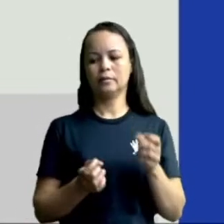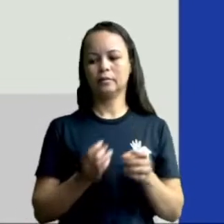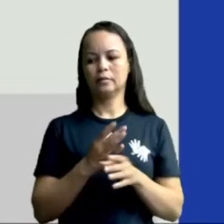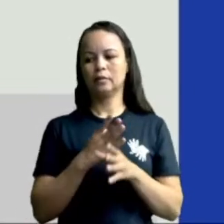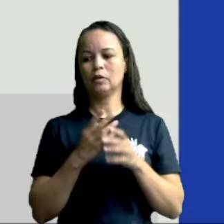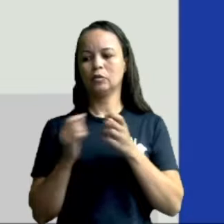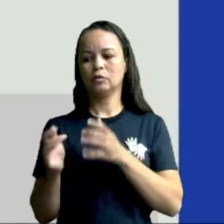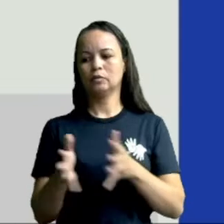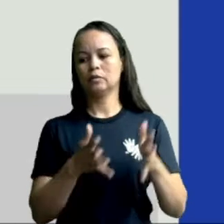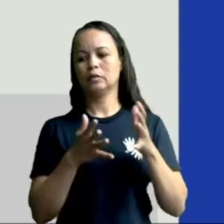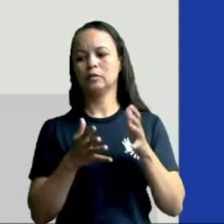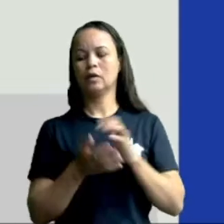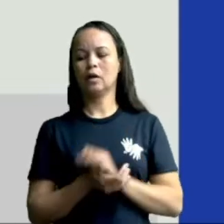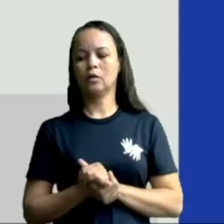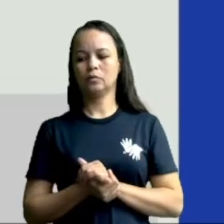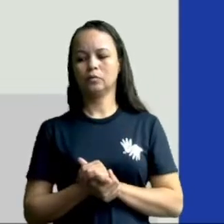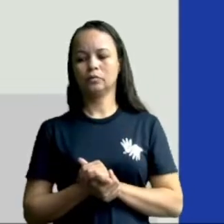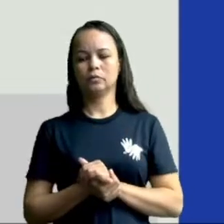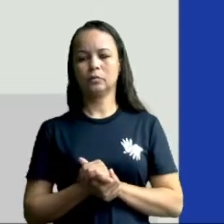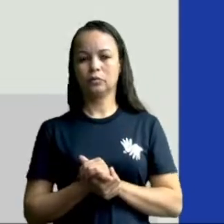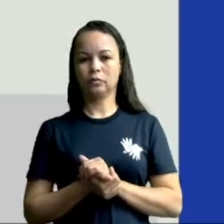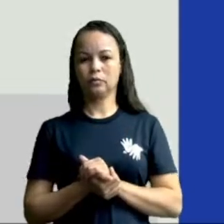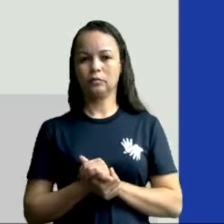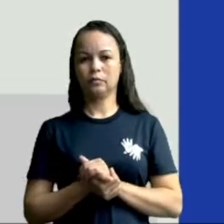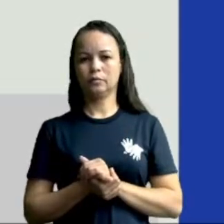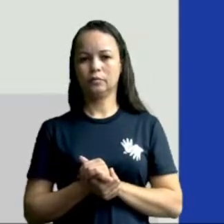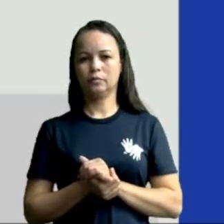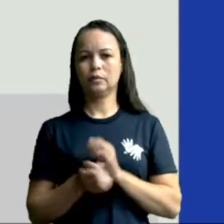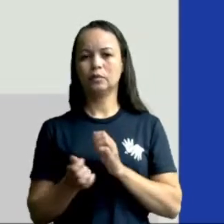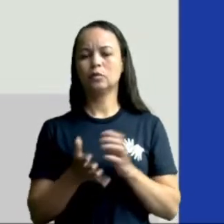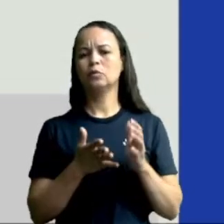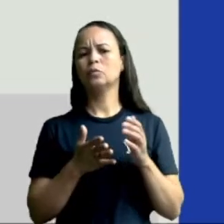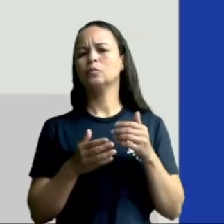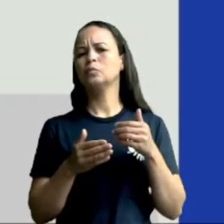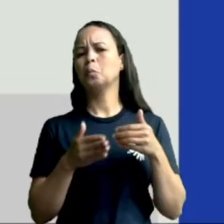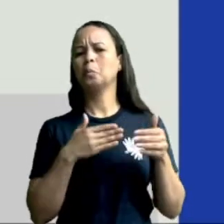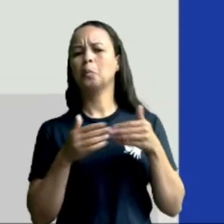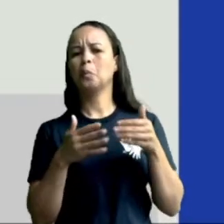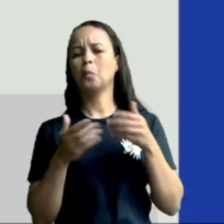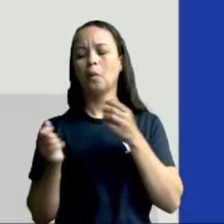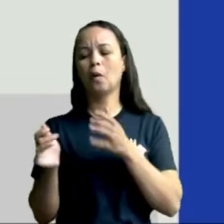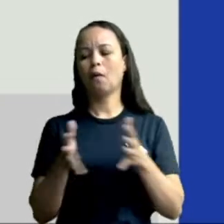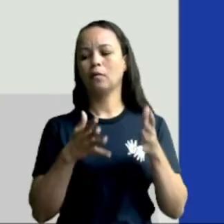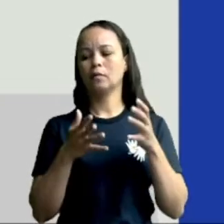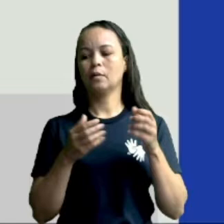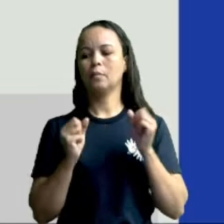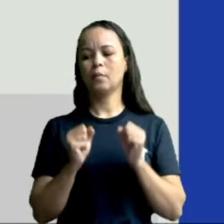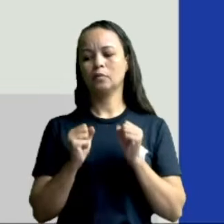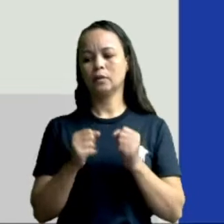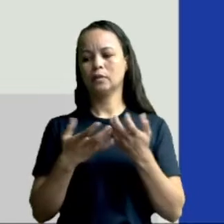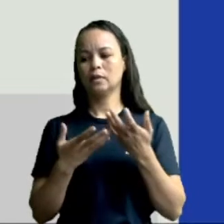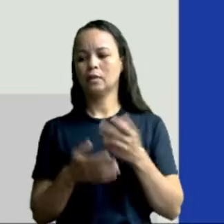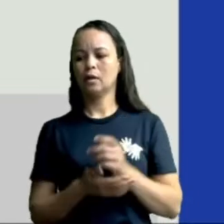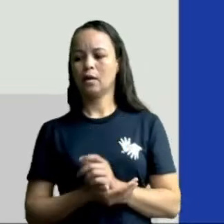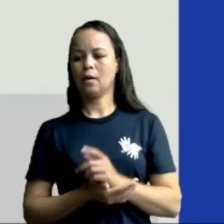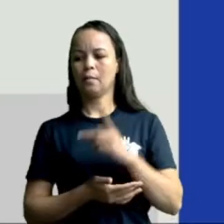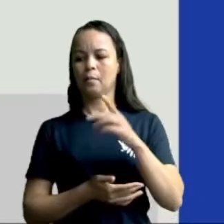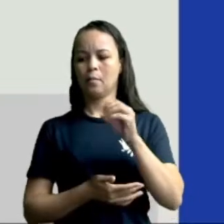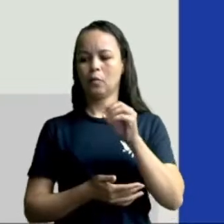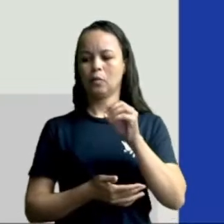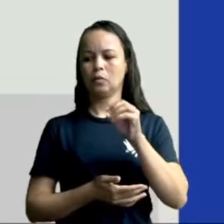que llegaría sobre las 10 de la noche de trabajar. No importa, ¿podrías hacer una tarta para el